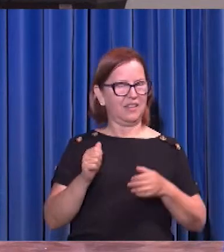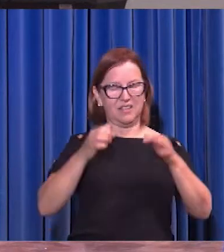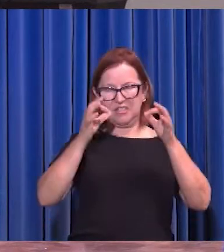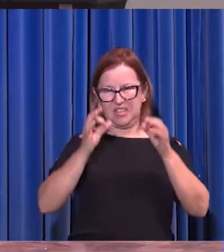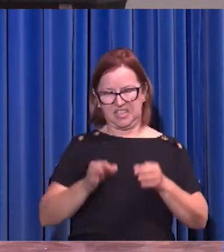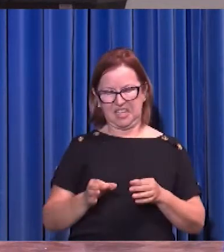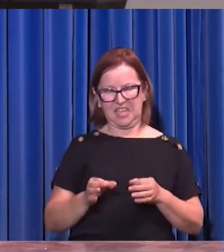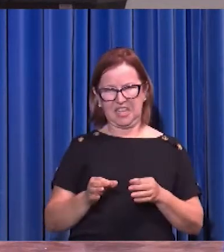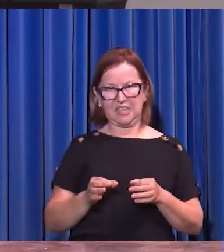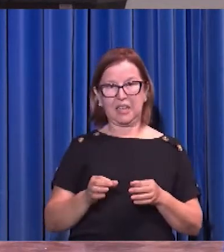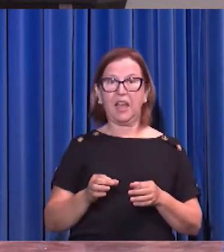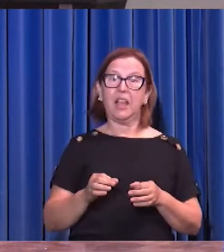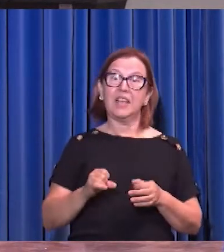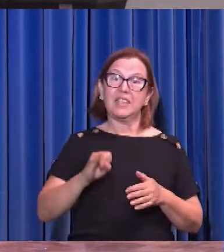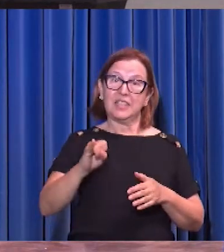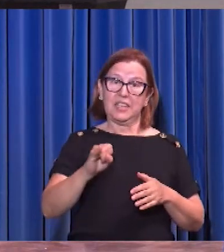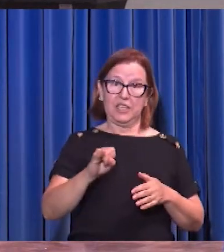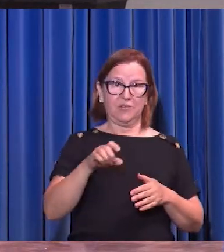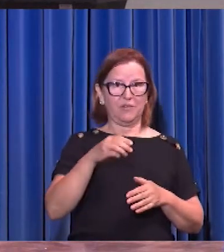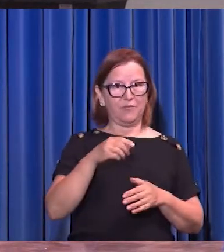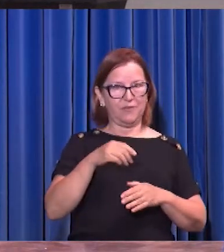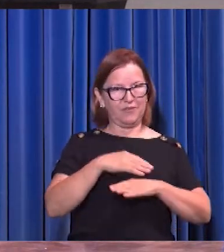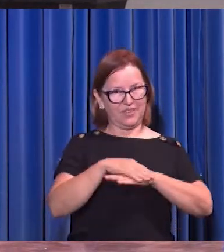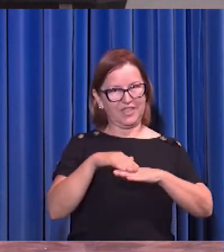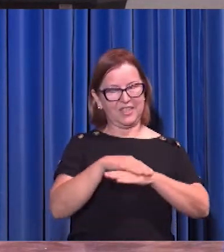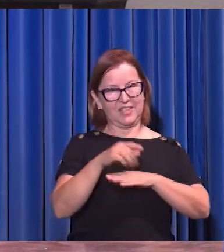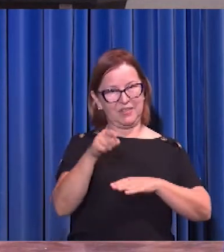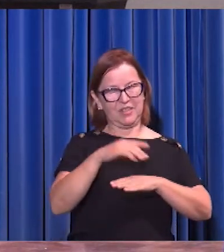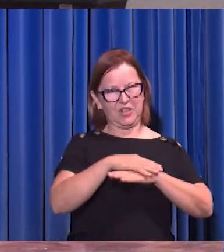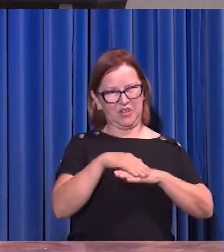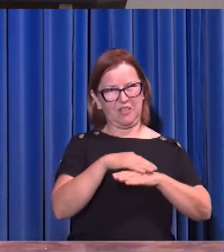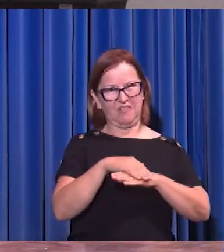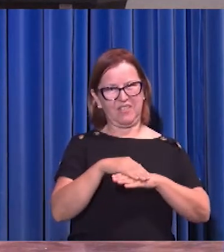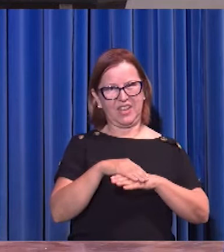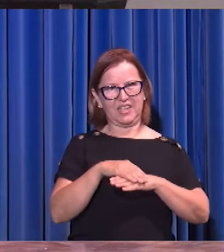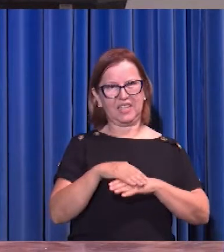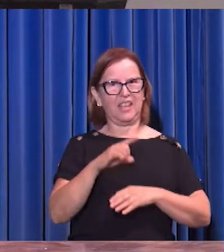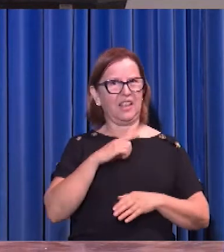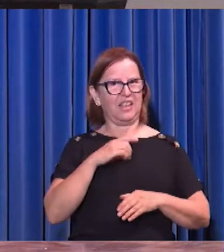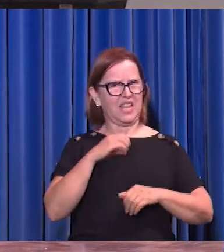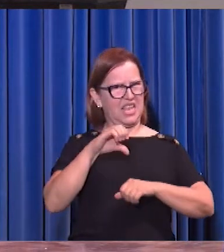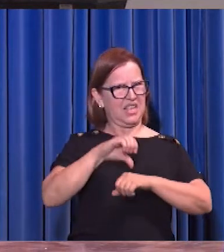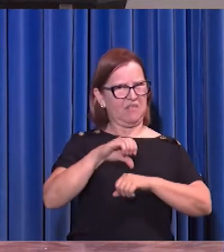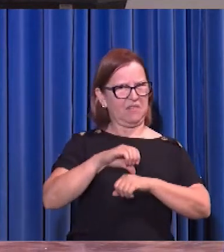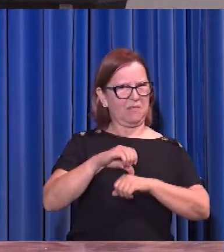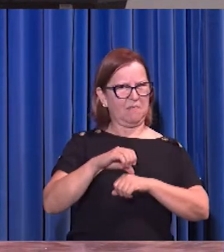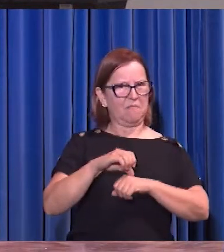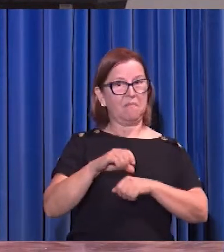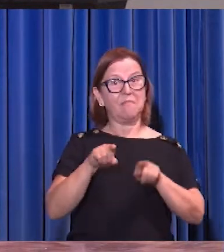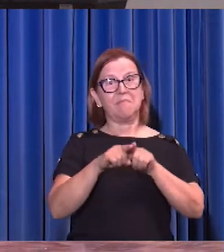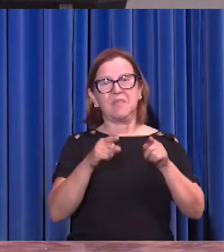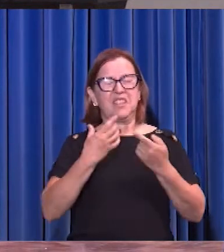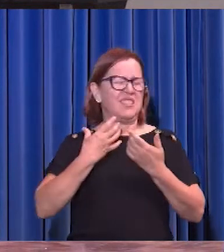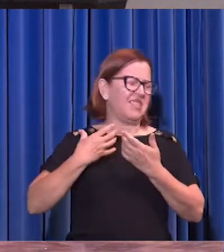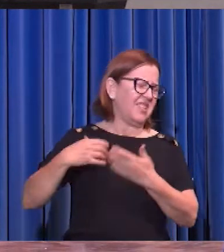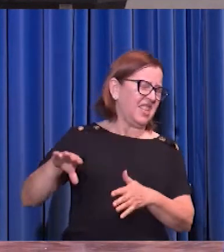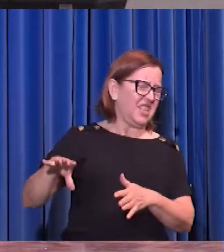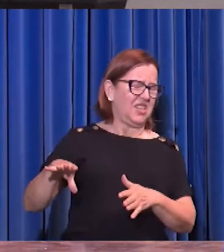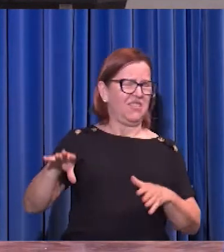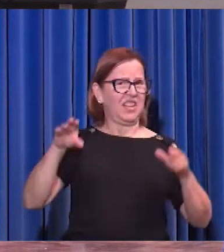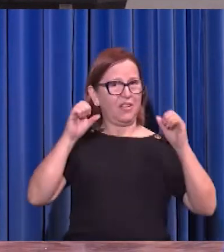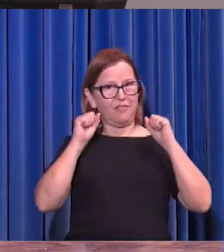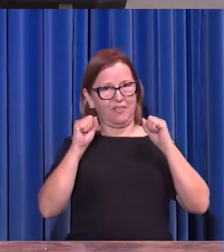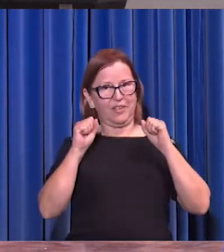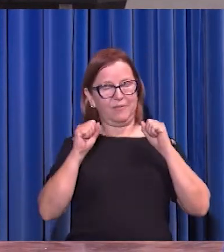com relação a algumas verdades e doutrinas, mas ela não está disposta a te ouvir. Ela está